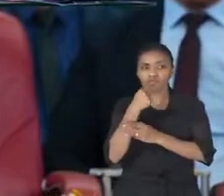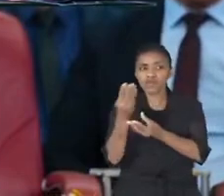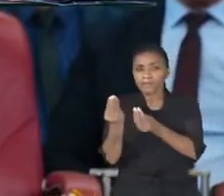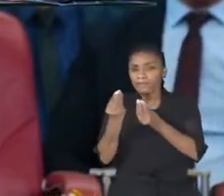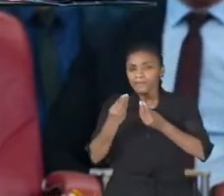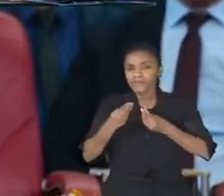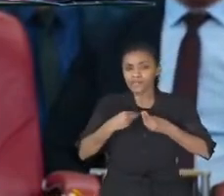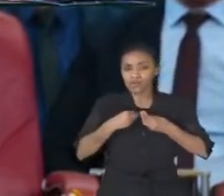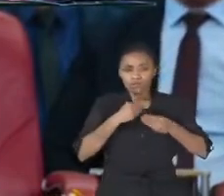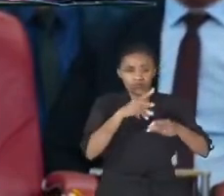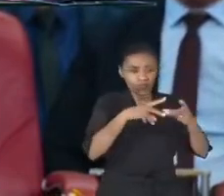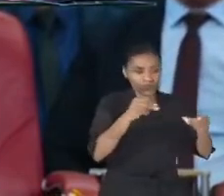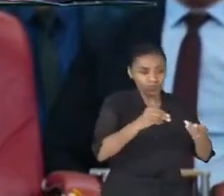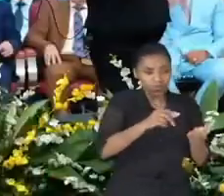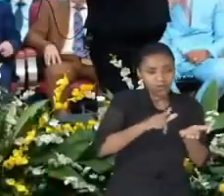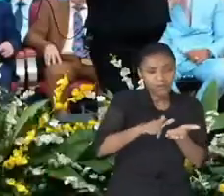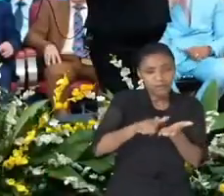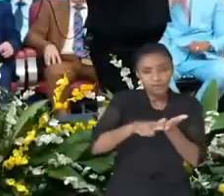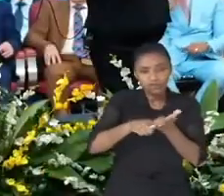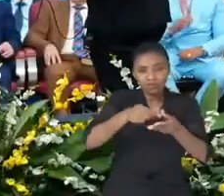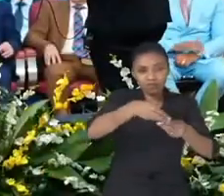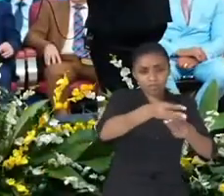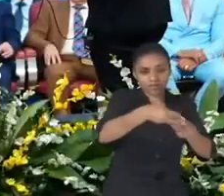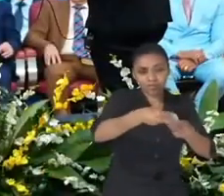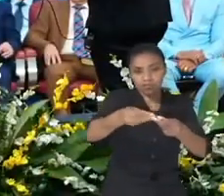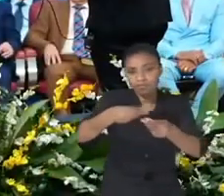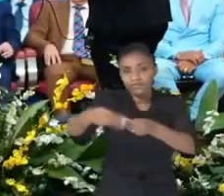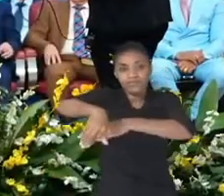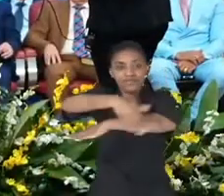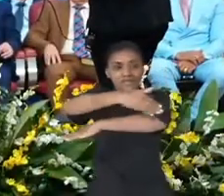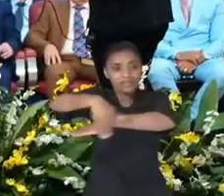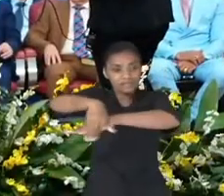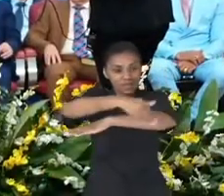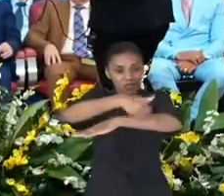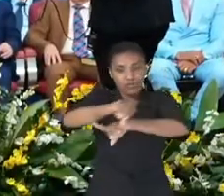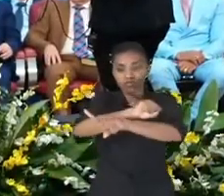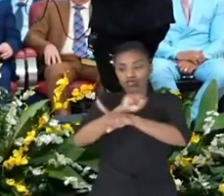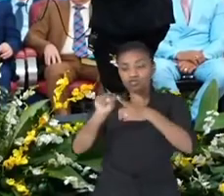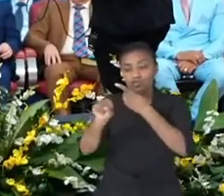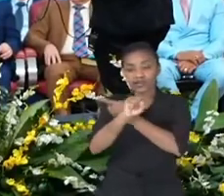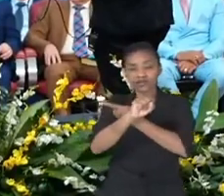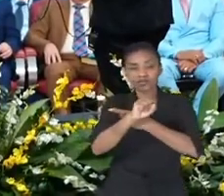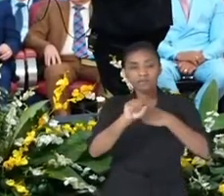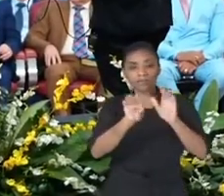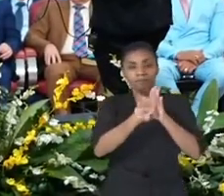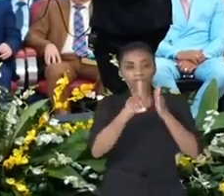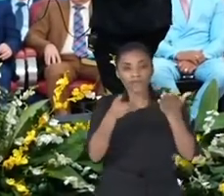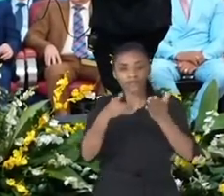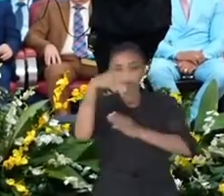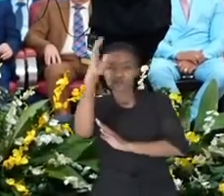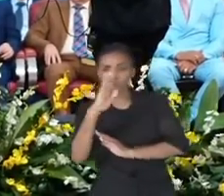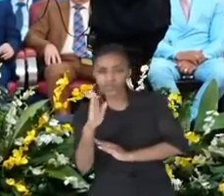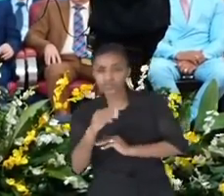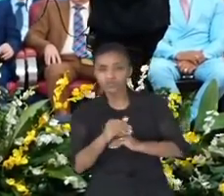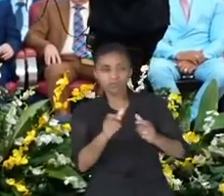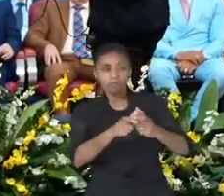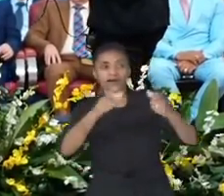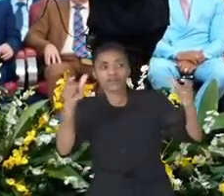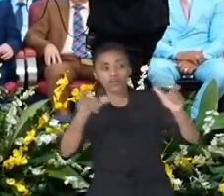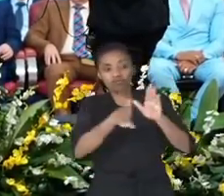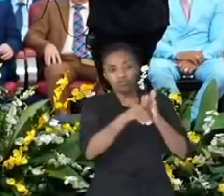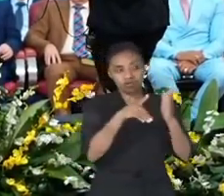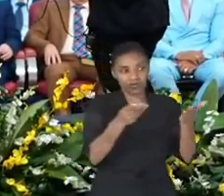um pacotinho de panfletos, aqueles folhetinhos de evangelismo, lá da Sociedade Bíblica do Brasil, eram desse tamanho assim, maior do que a Bíblia da